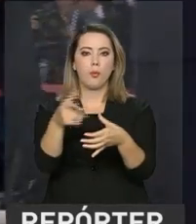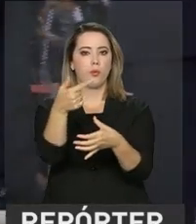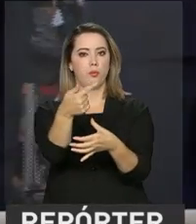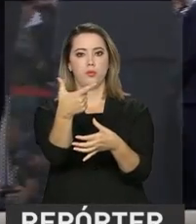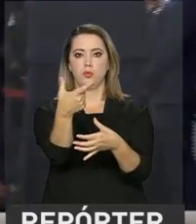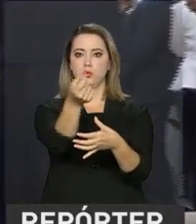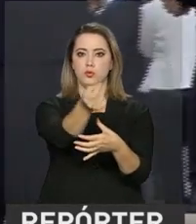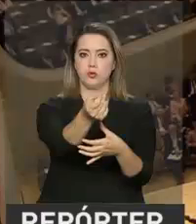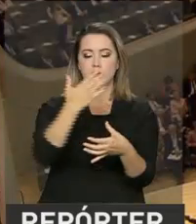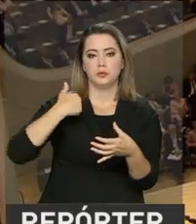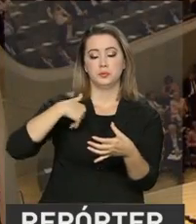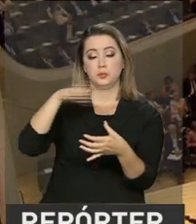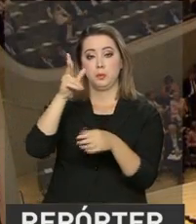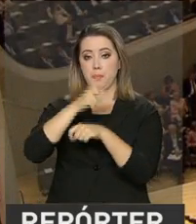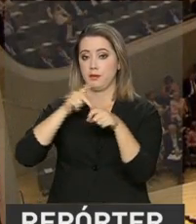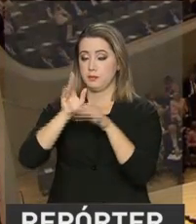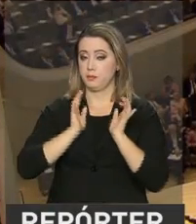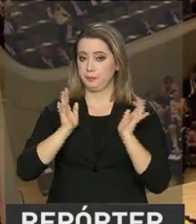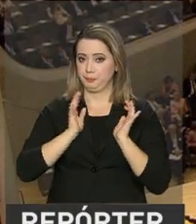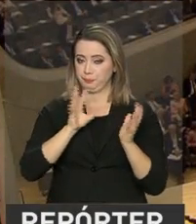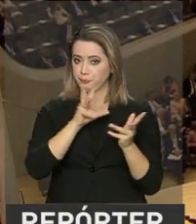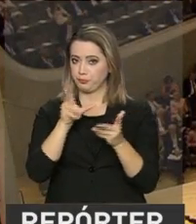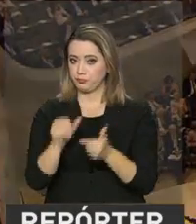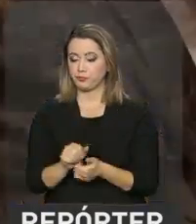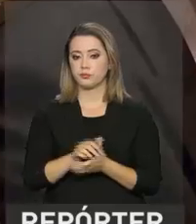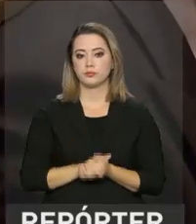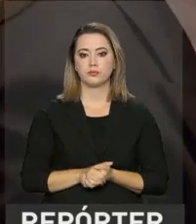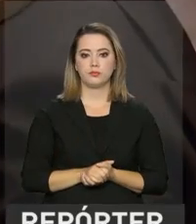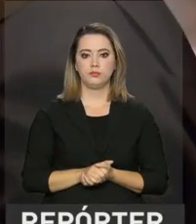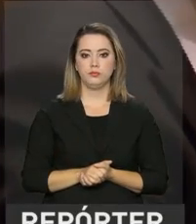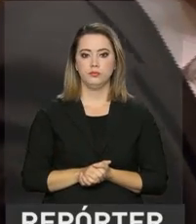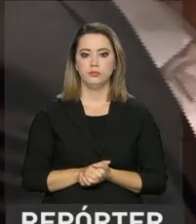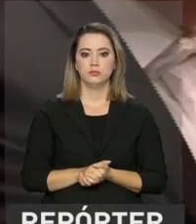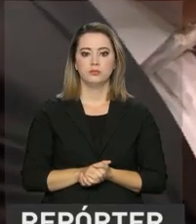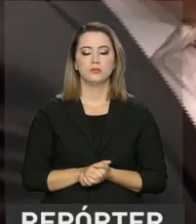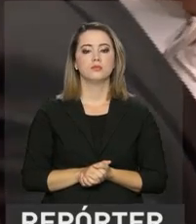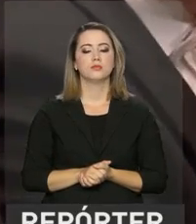líderes das 20 maiores economias do mundo.